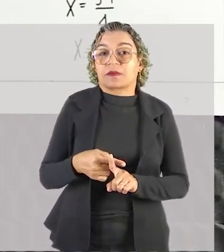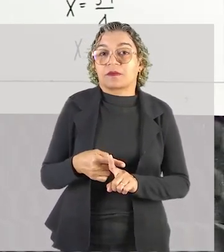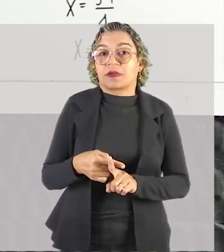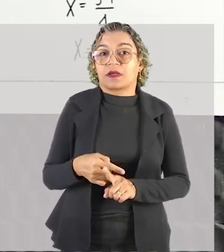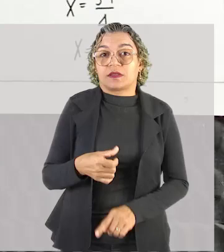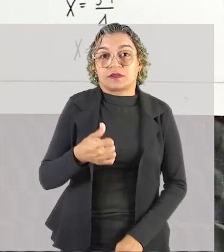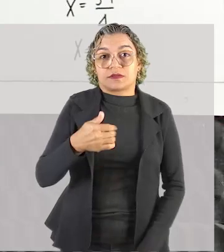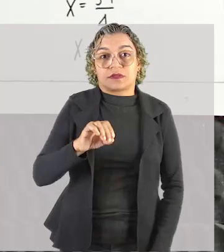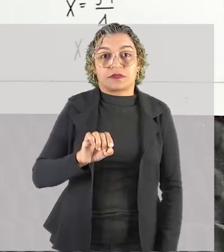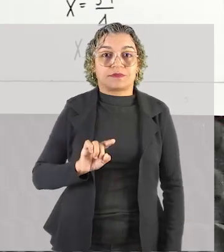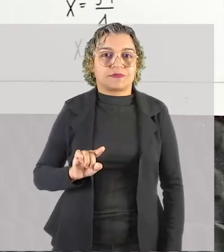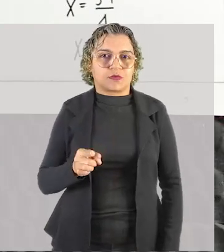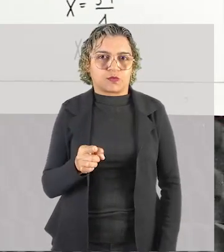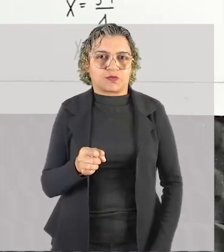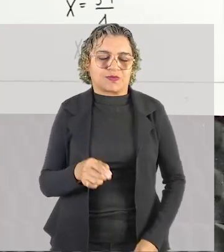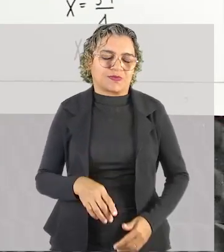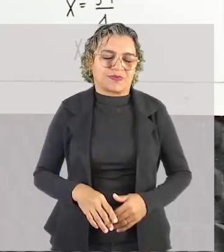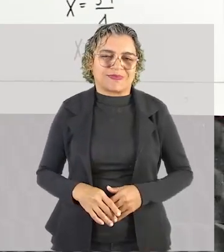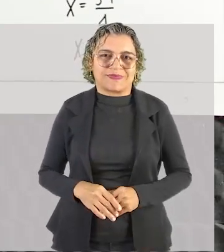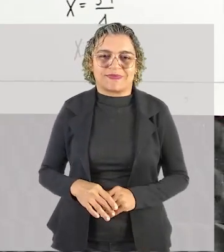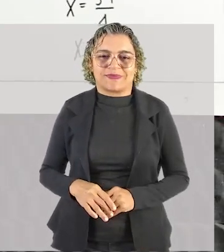mais 10.000.